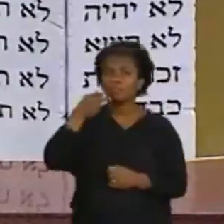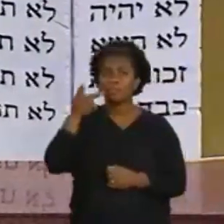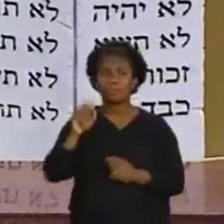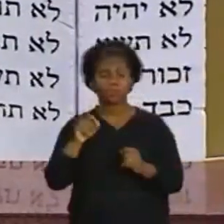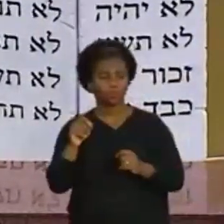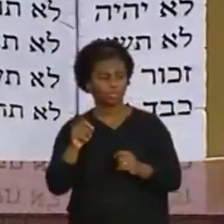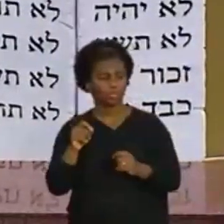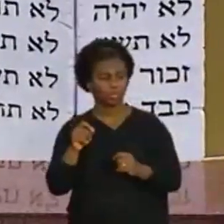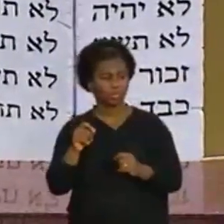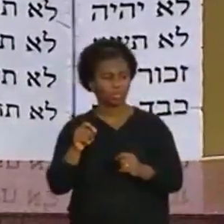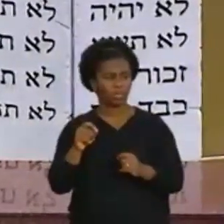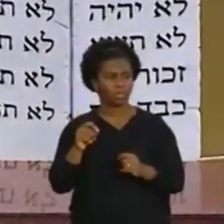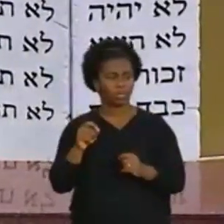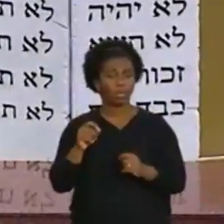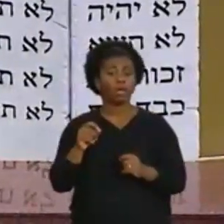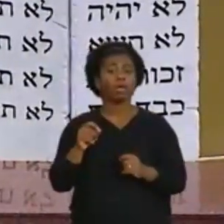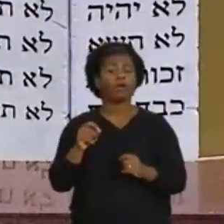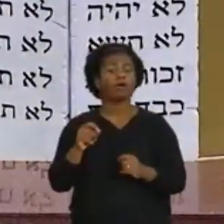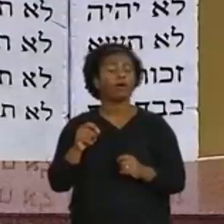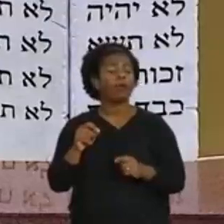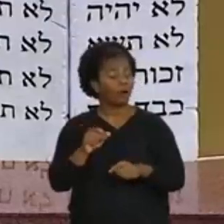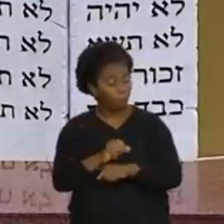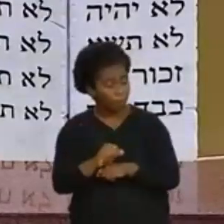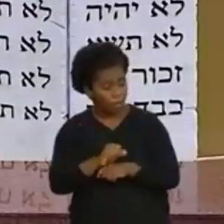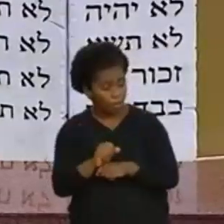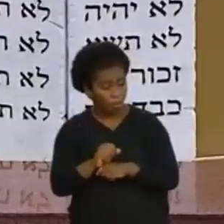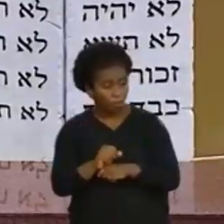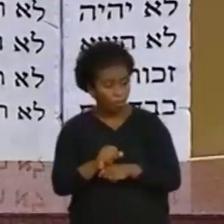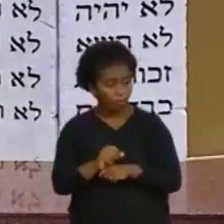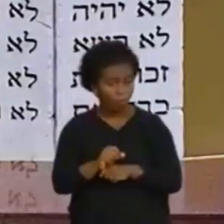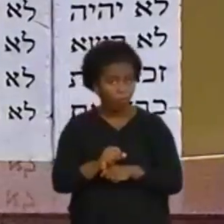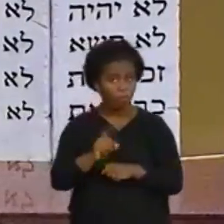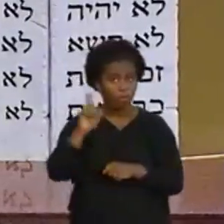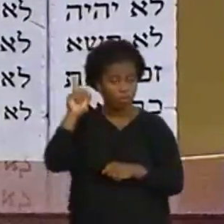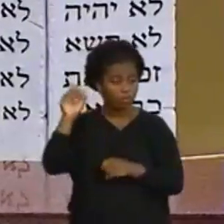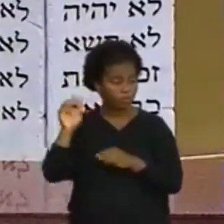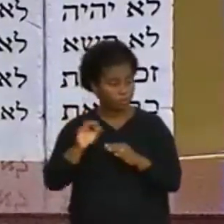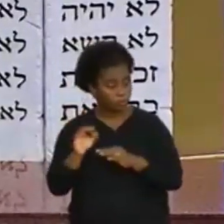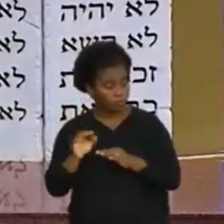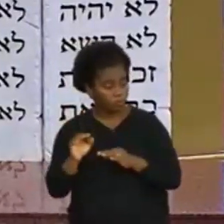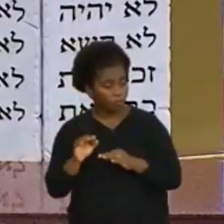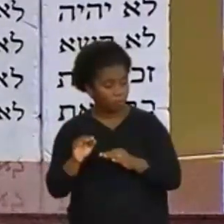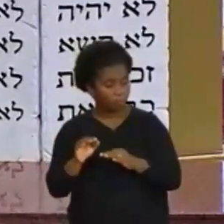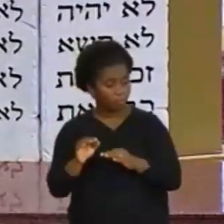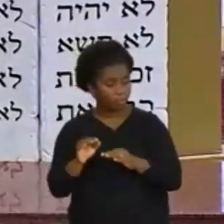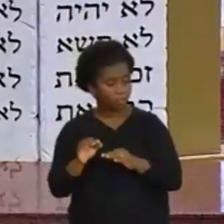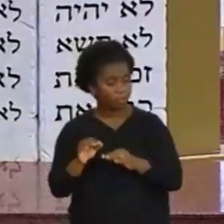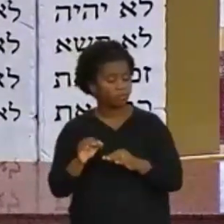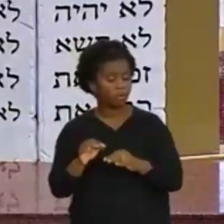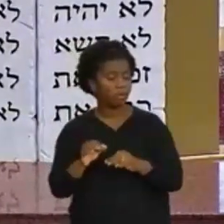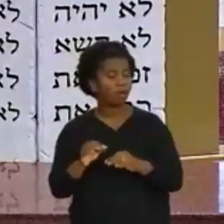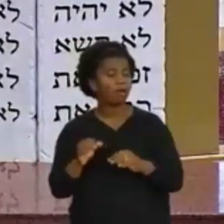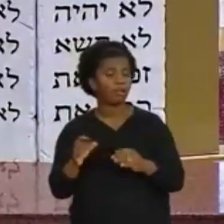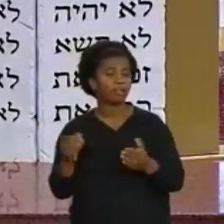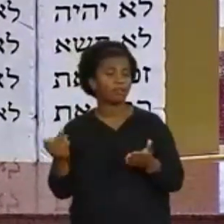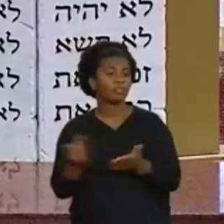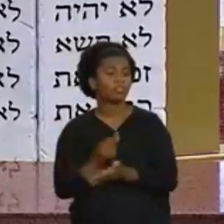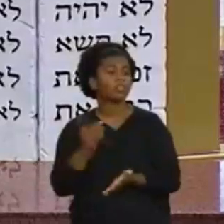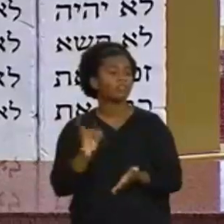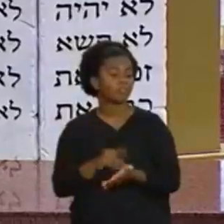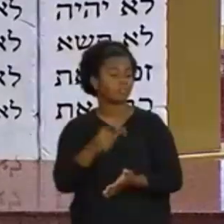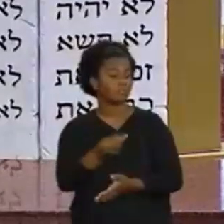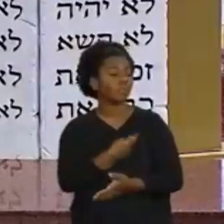o meu plano se completar na sua vida, você precisa, sabe de quê? Me tem primeiro? Em primeiro